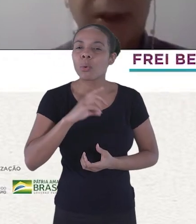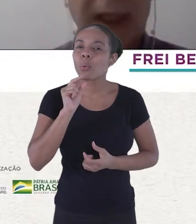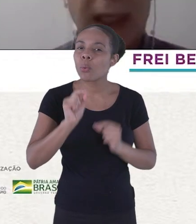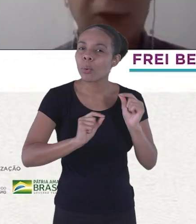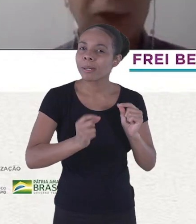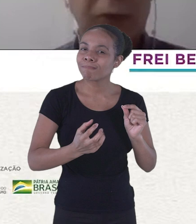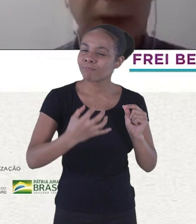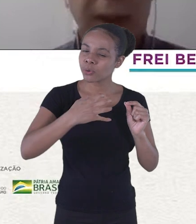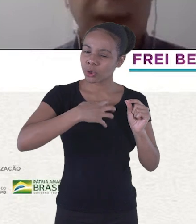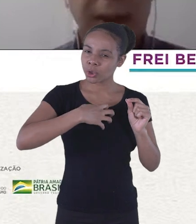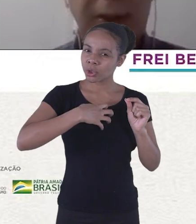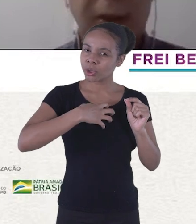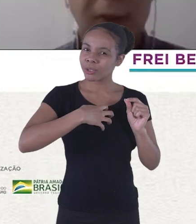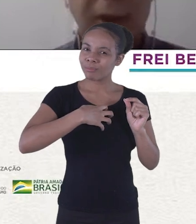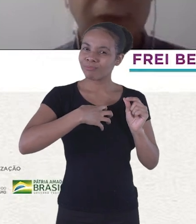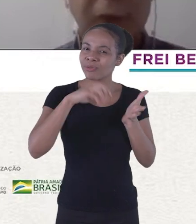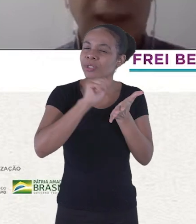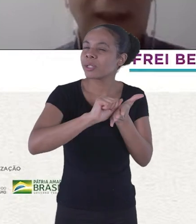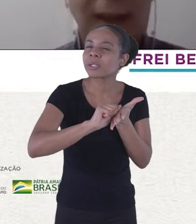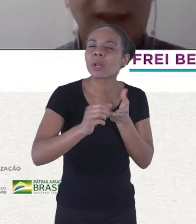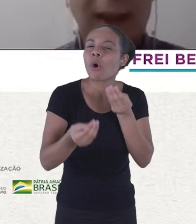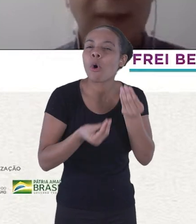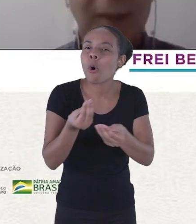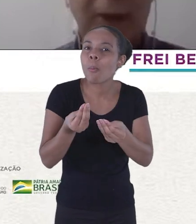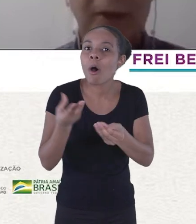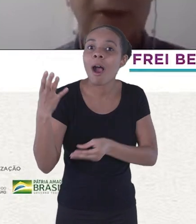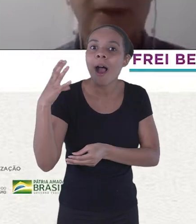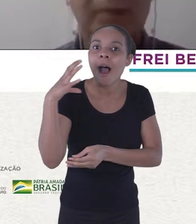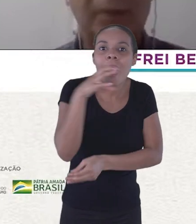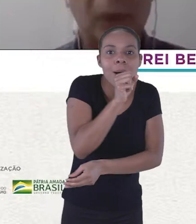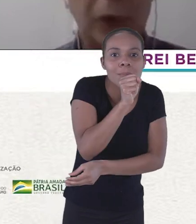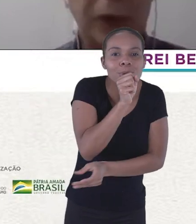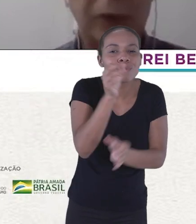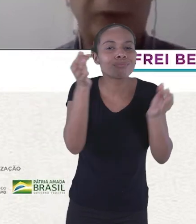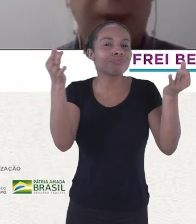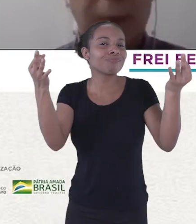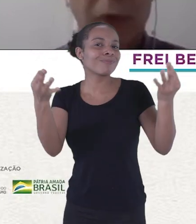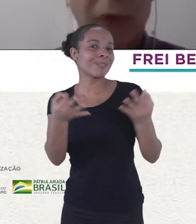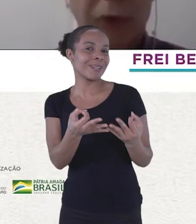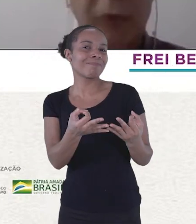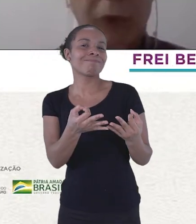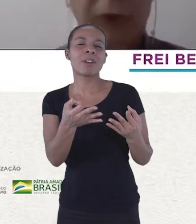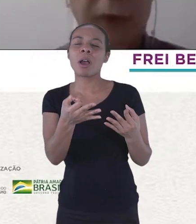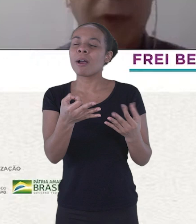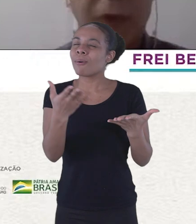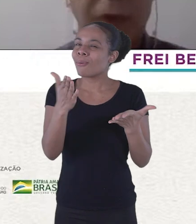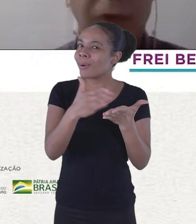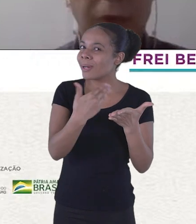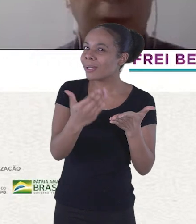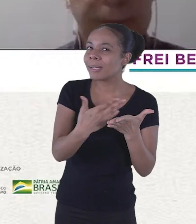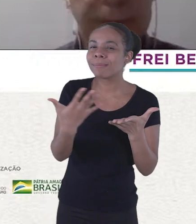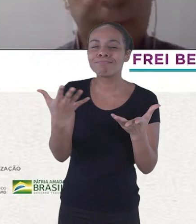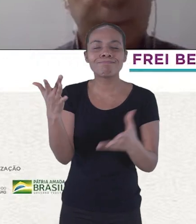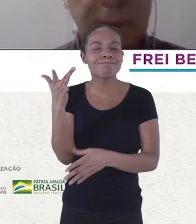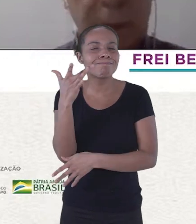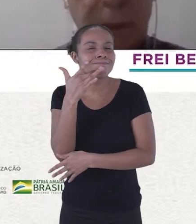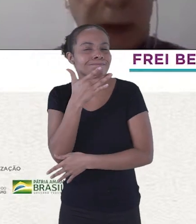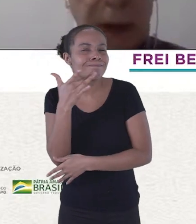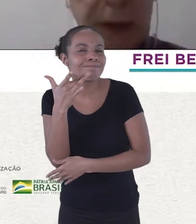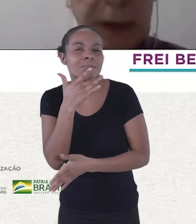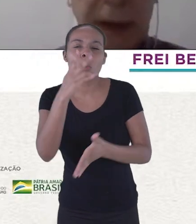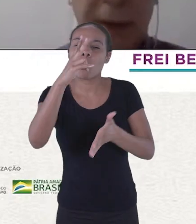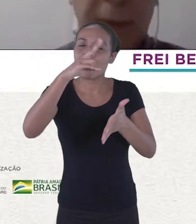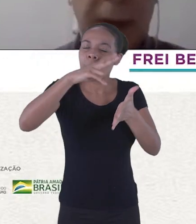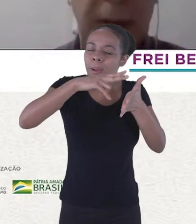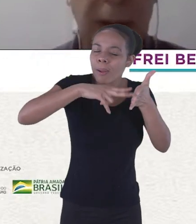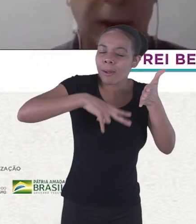extremamente ágil e elegante. O livro é literariamente muito saboroso, muito saboroso.